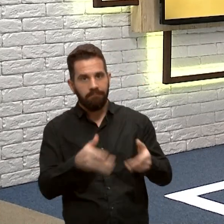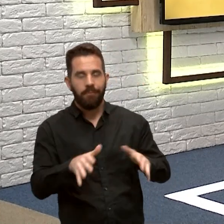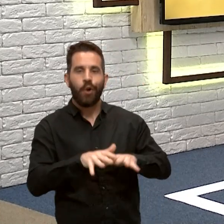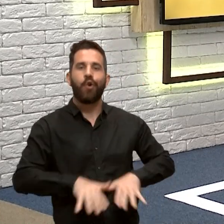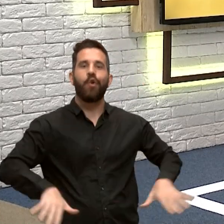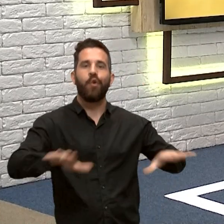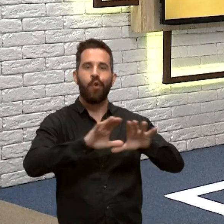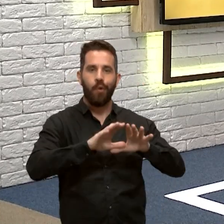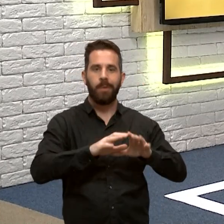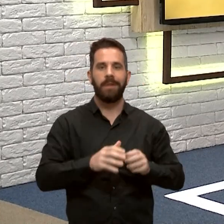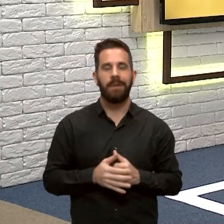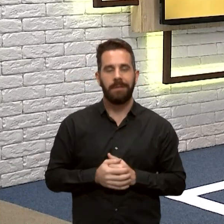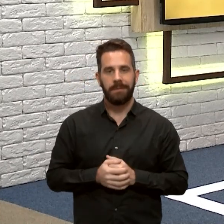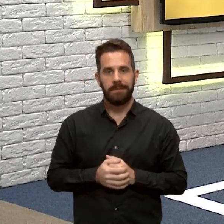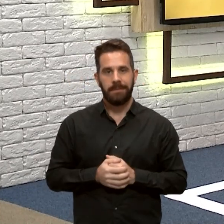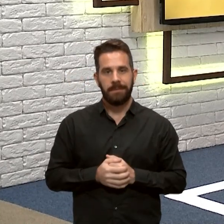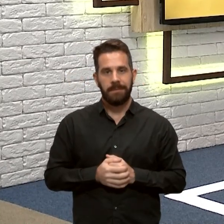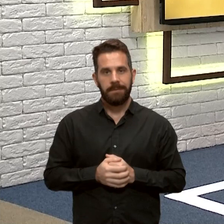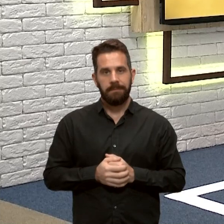comunidade.